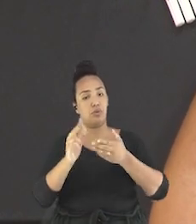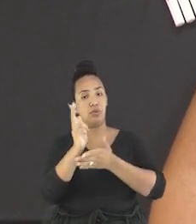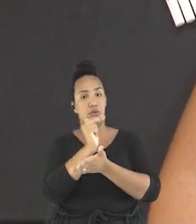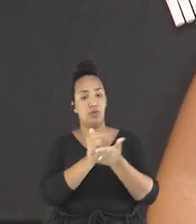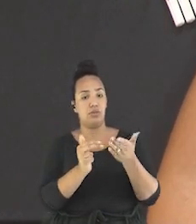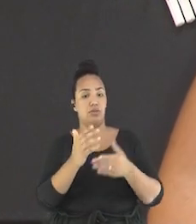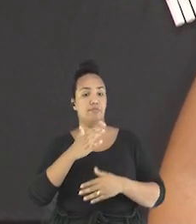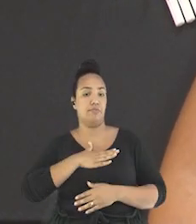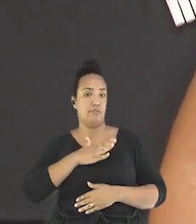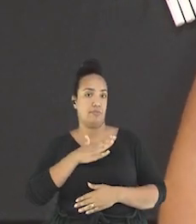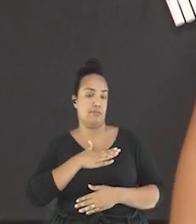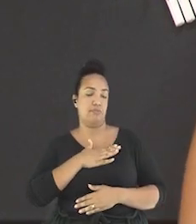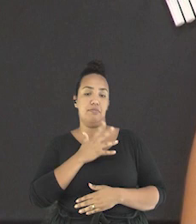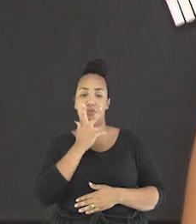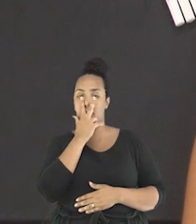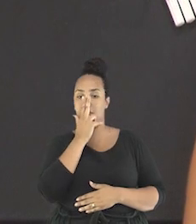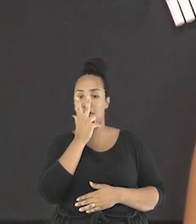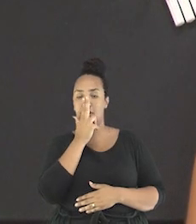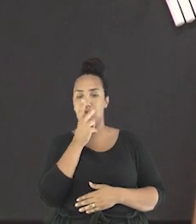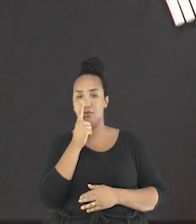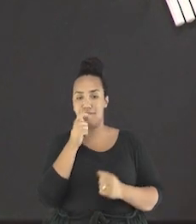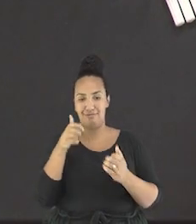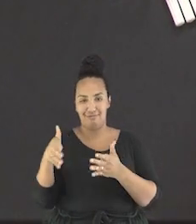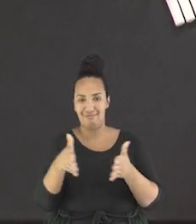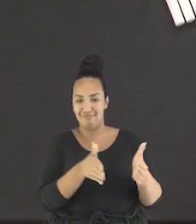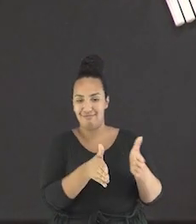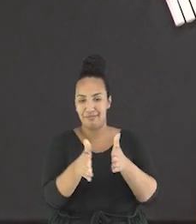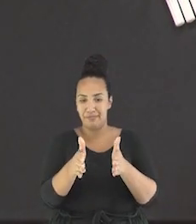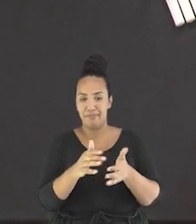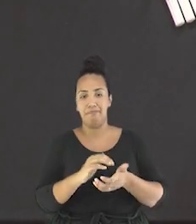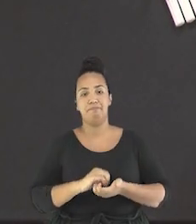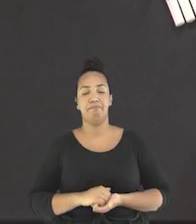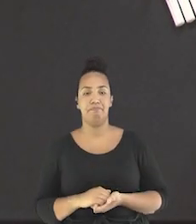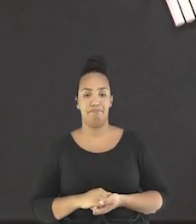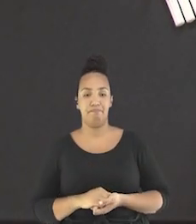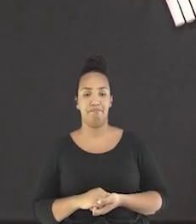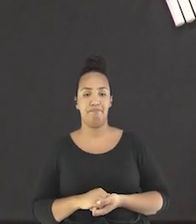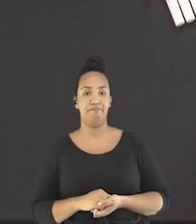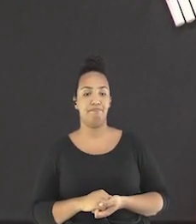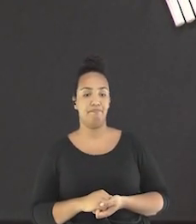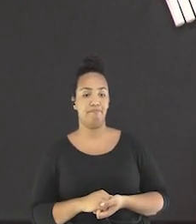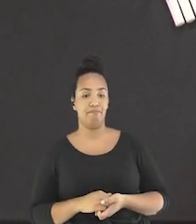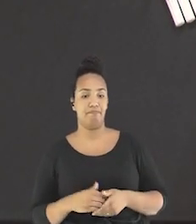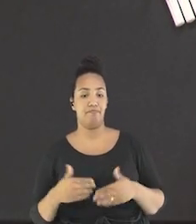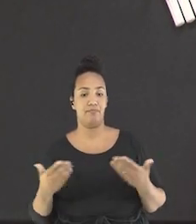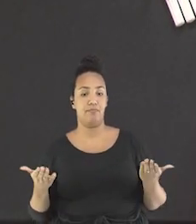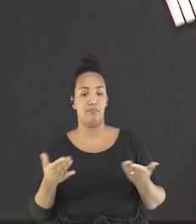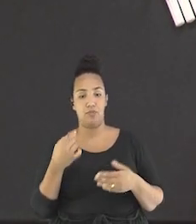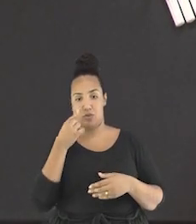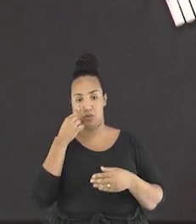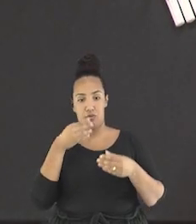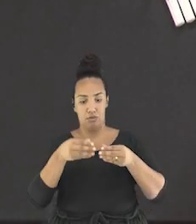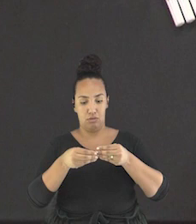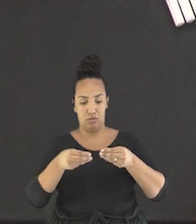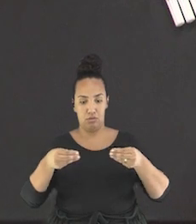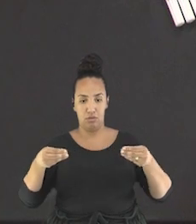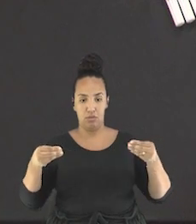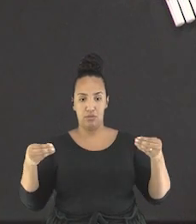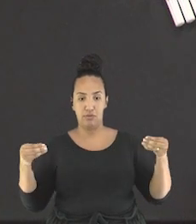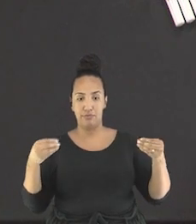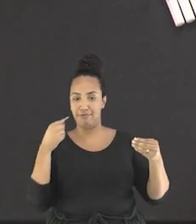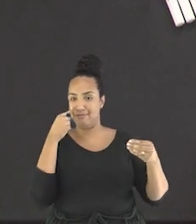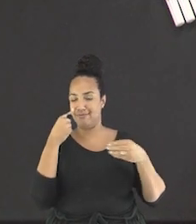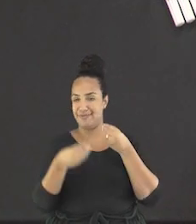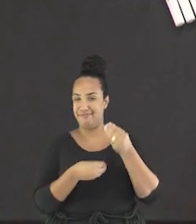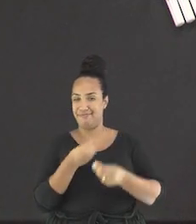para combinar também com o meu desenho, que faz lembrar o leito de um rio. Então, eu quis que combinasse. E aí, a gente